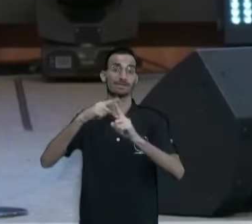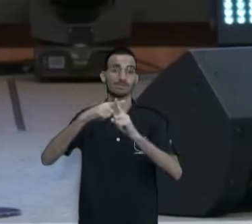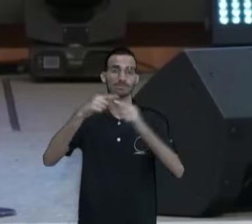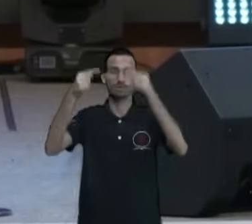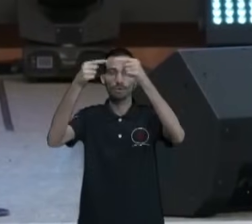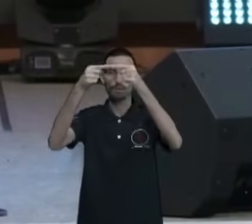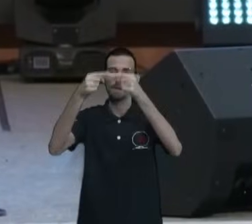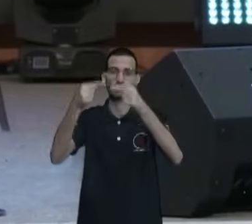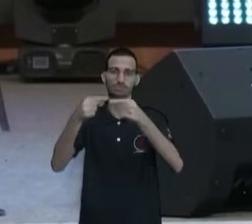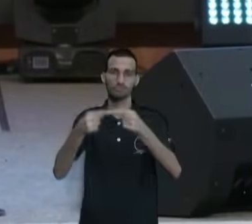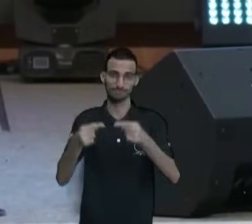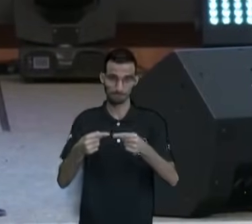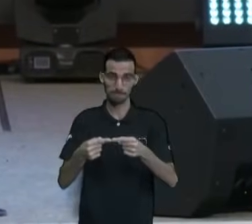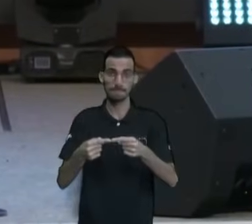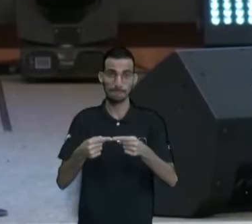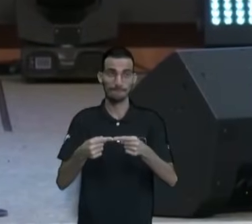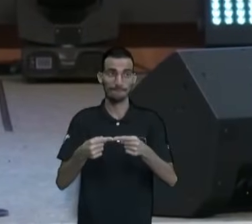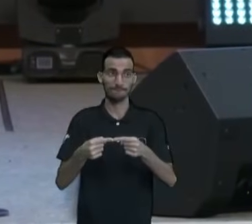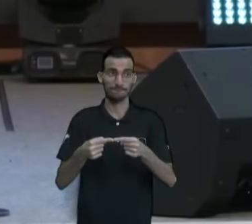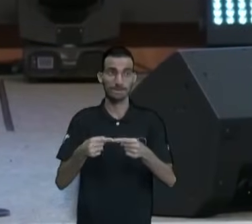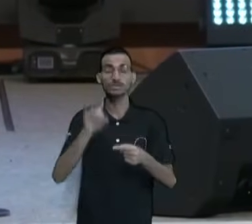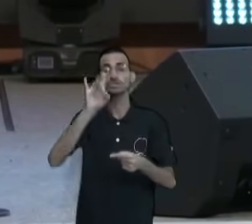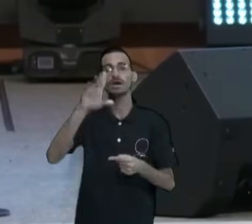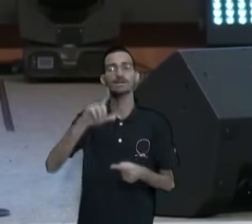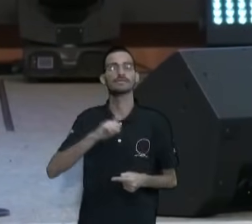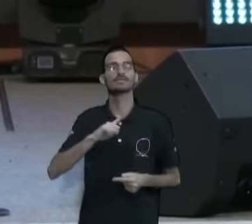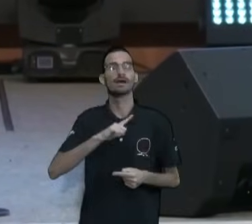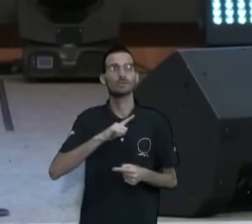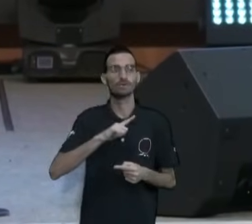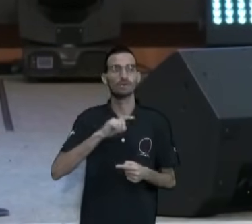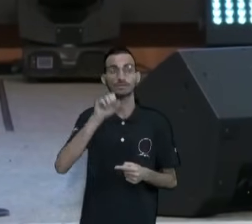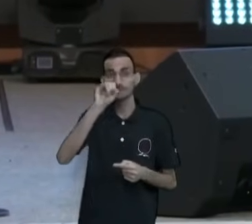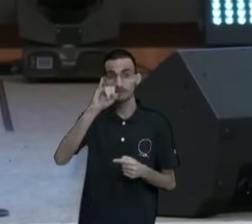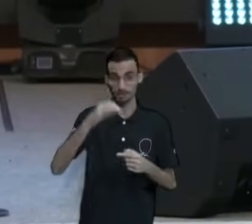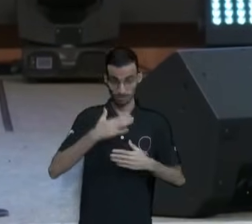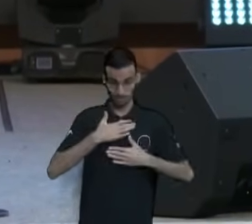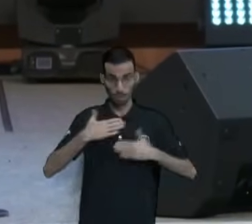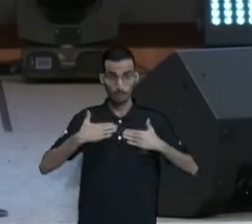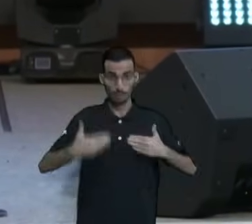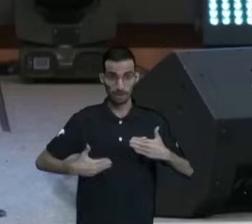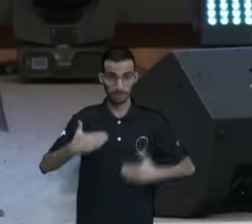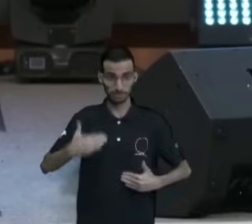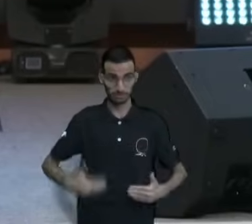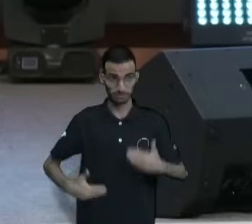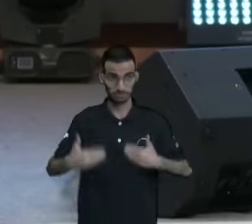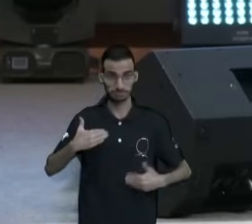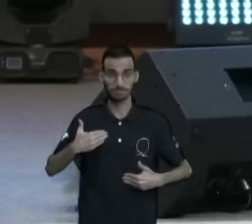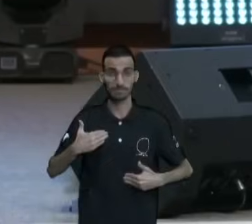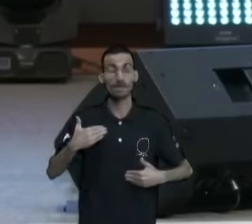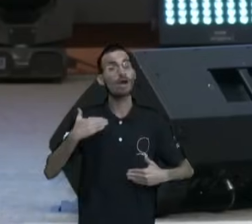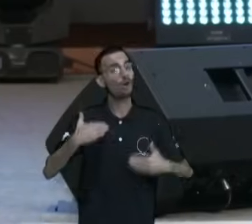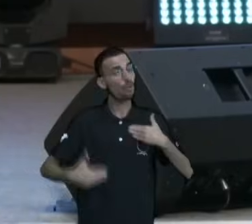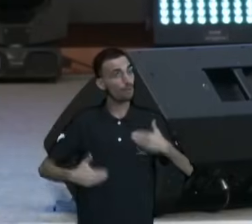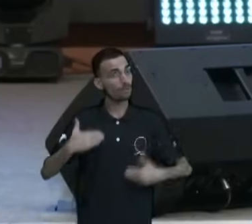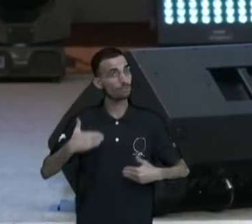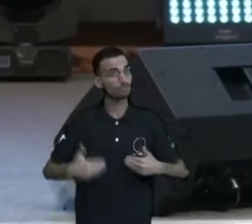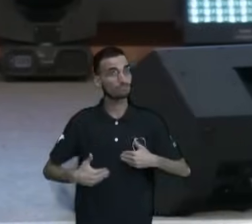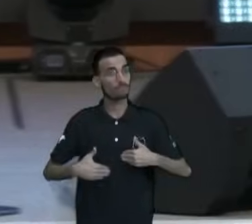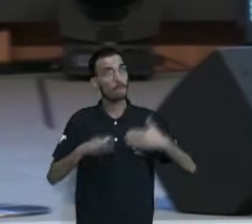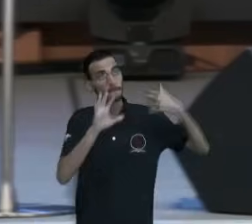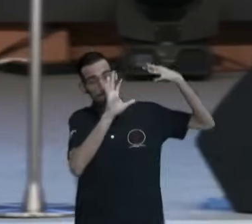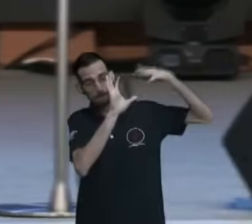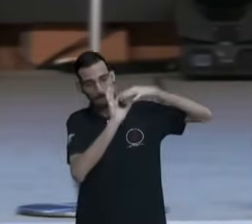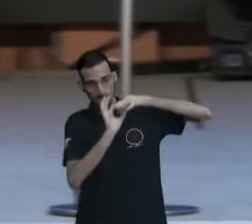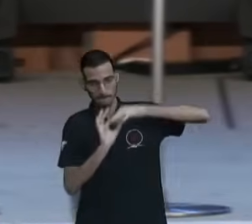igreja onde tem corpo membros O que é corpo conjunto de membros interdependentes quando Paulo